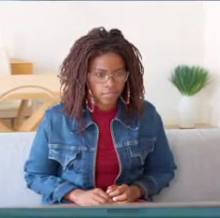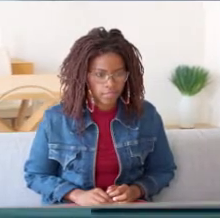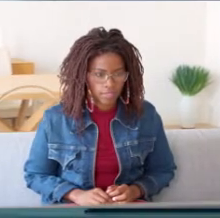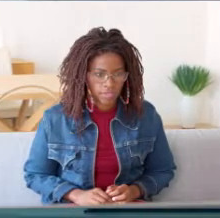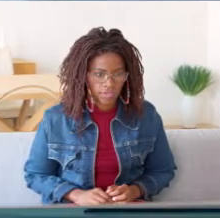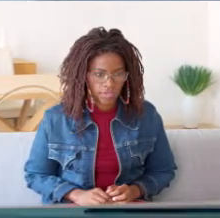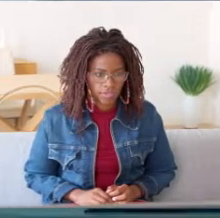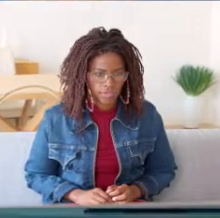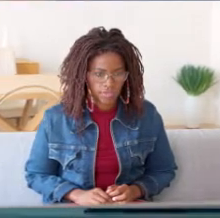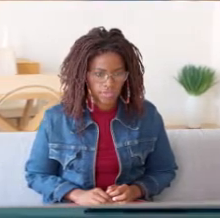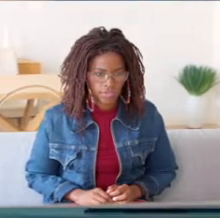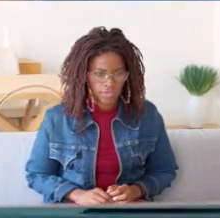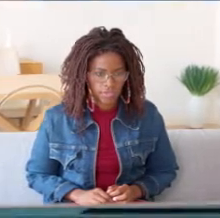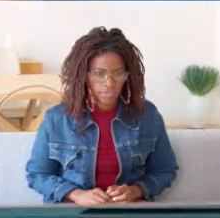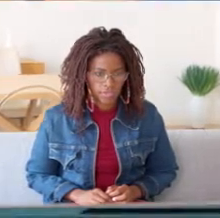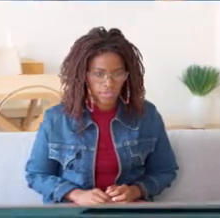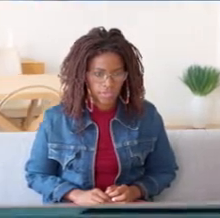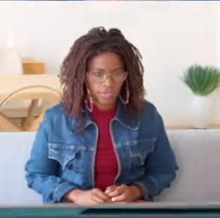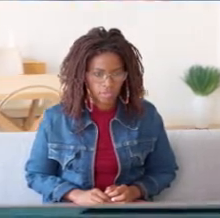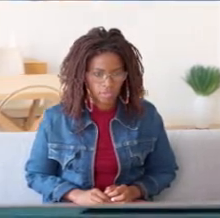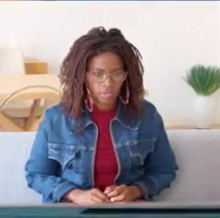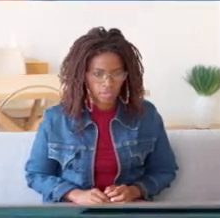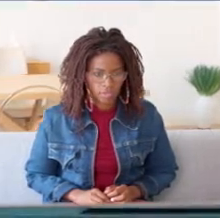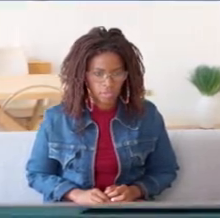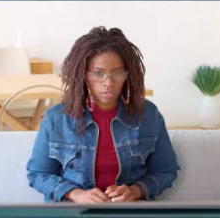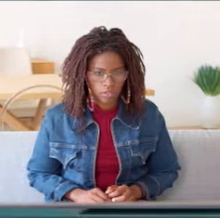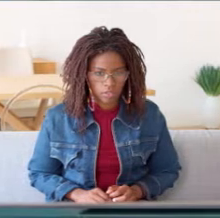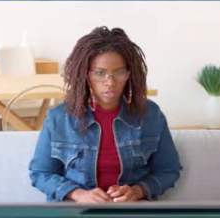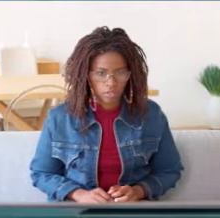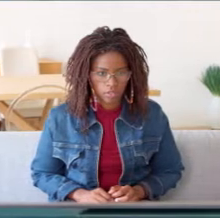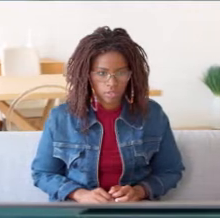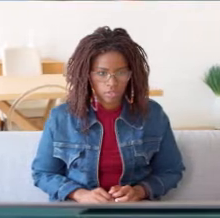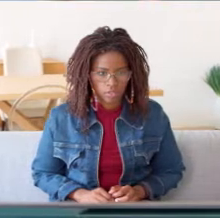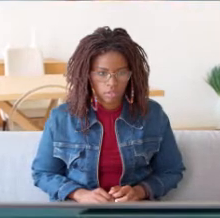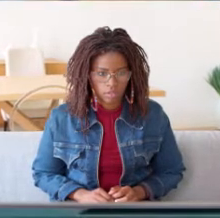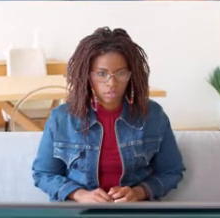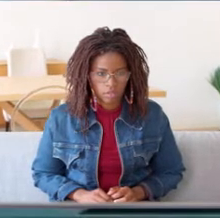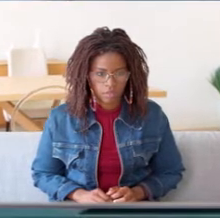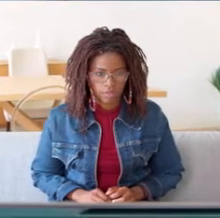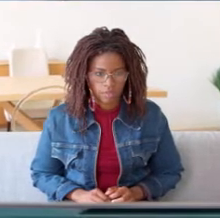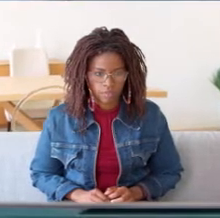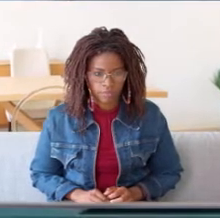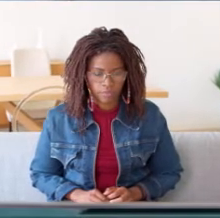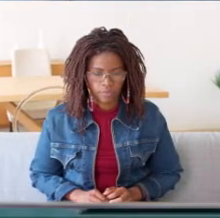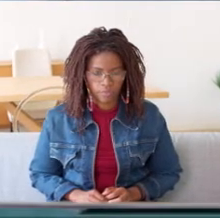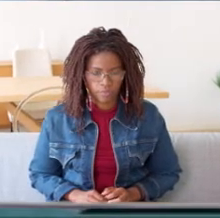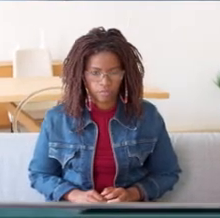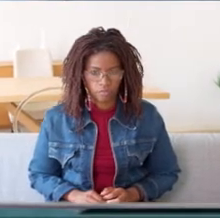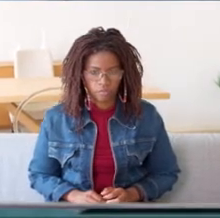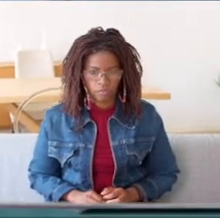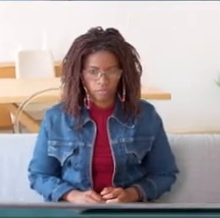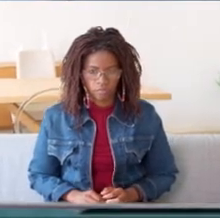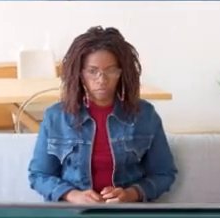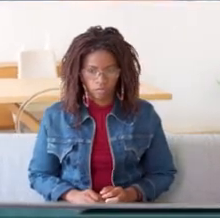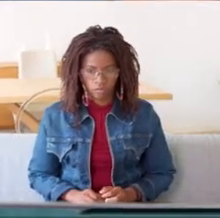ela chama quando volta agora já saiu Outro ponto do Gramado e você não sabe o que foi que a mesma coisa sabe se torna tudo mais uma coisa para